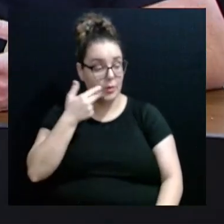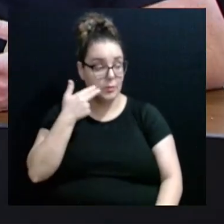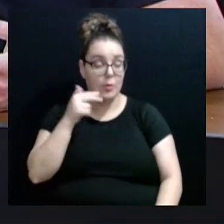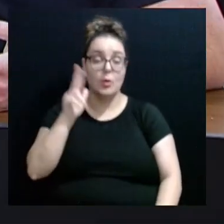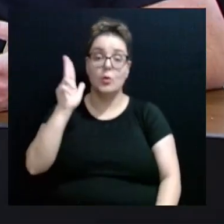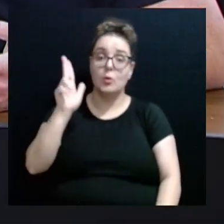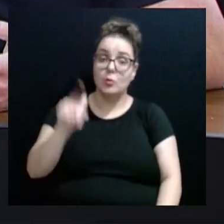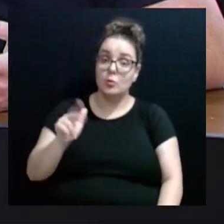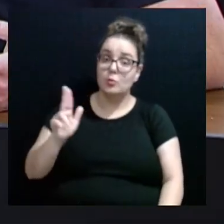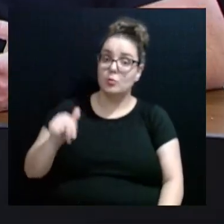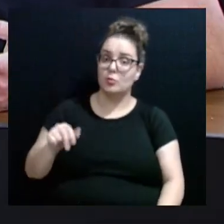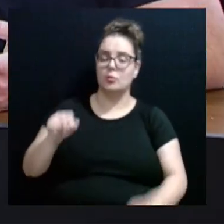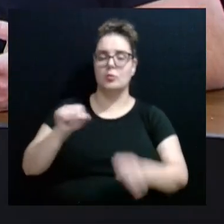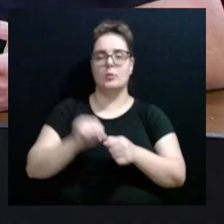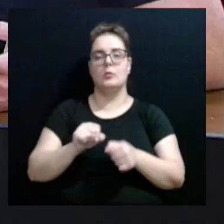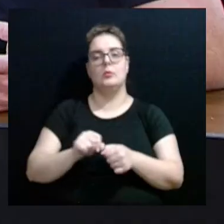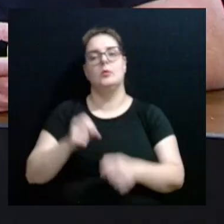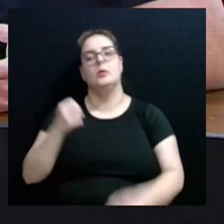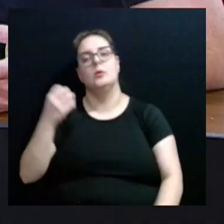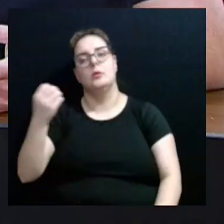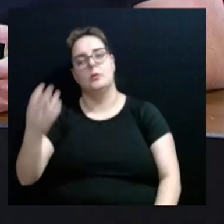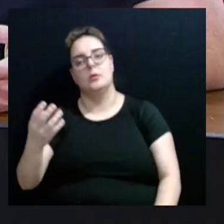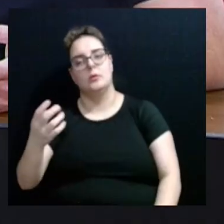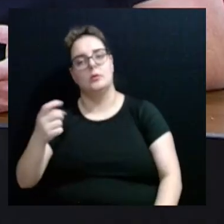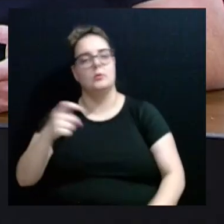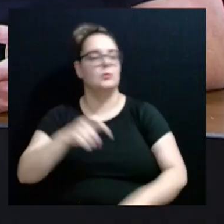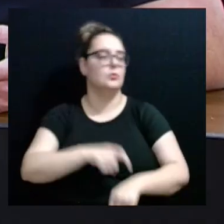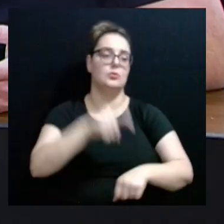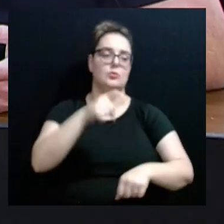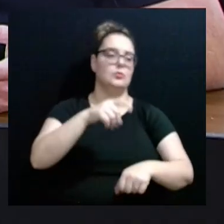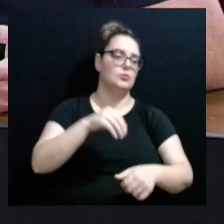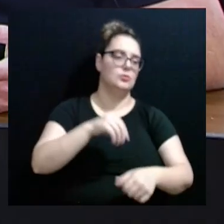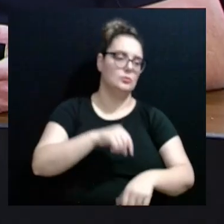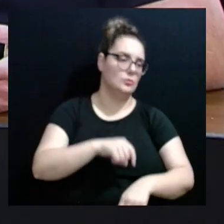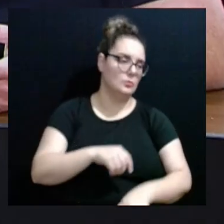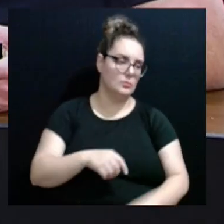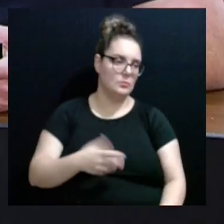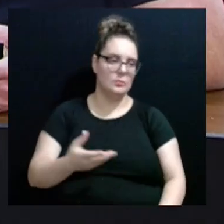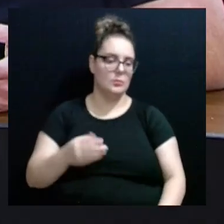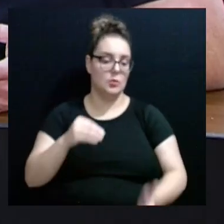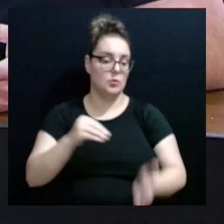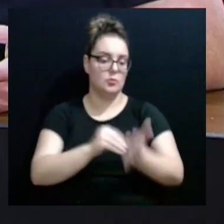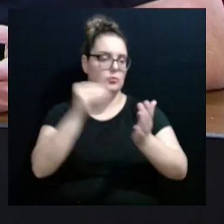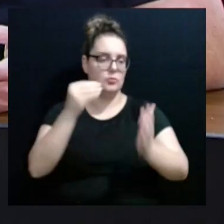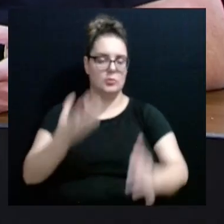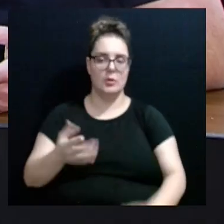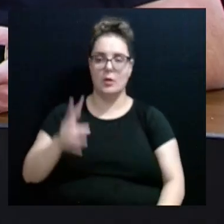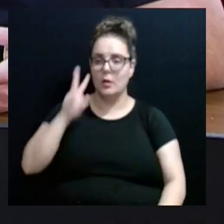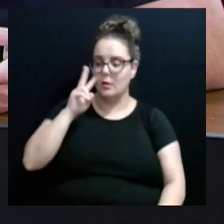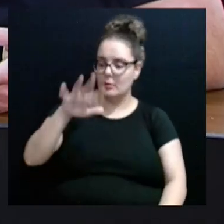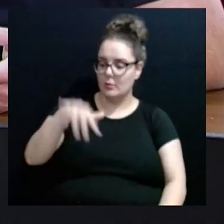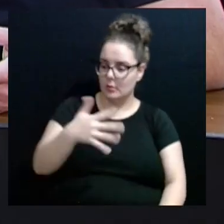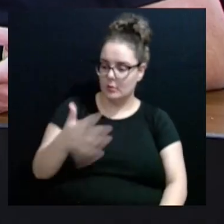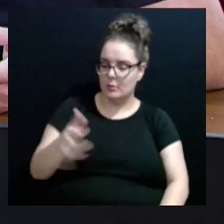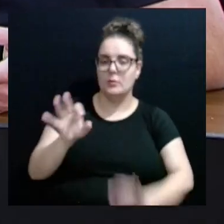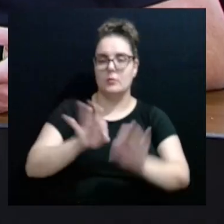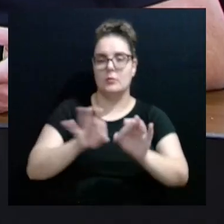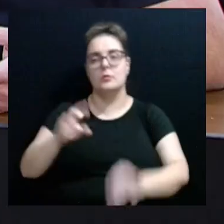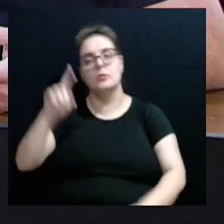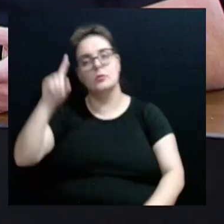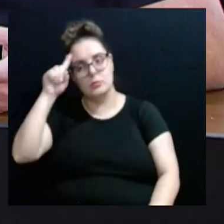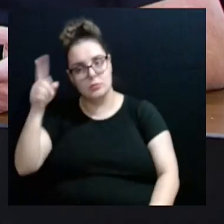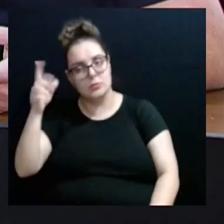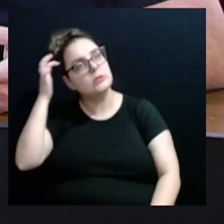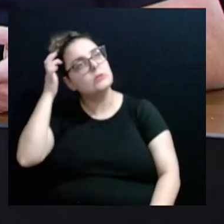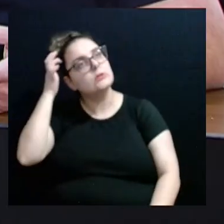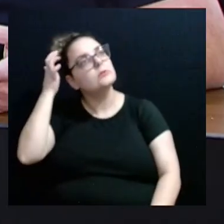uma viagem em cima da hora. E aí a pessoa viu certinho ali no calendário, viu quais são as datas, aí a partir daí